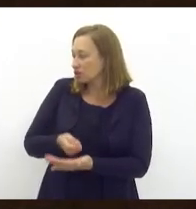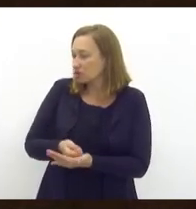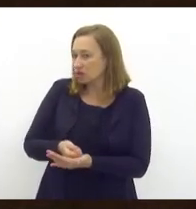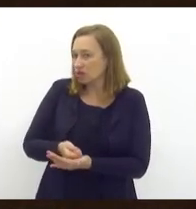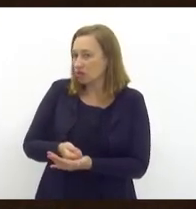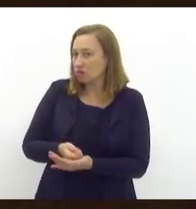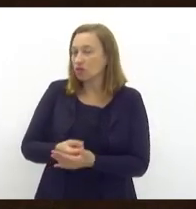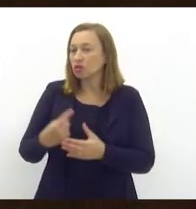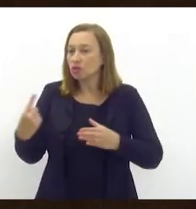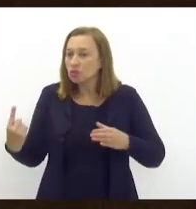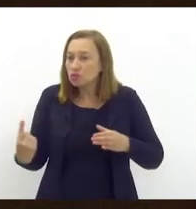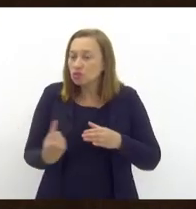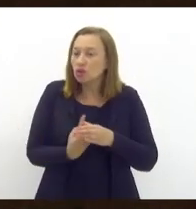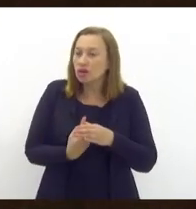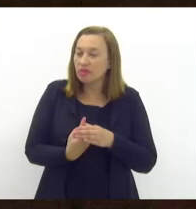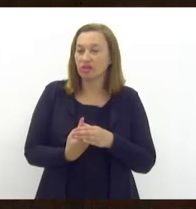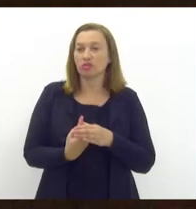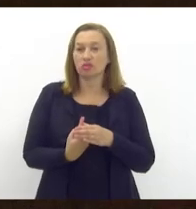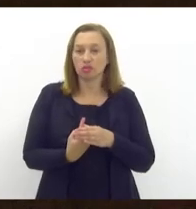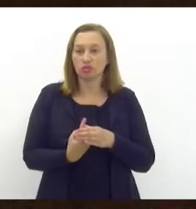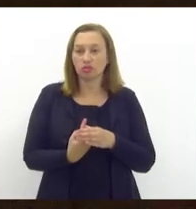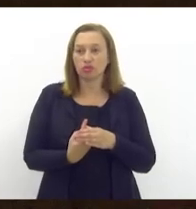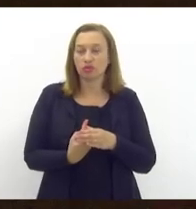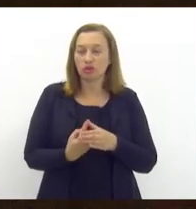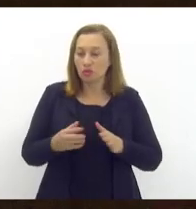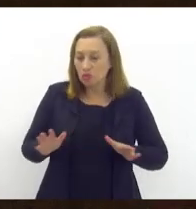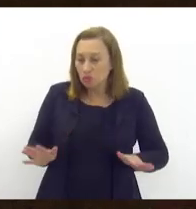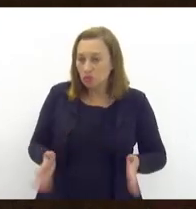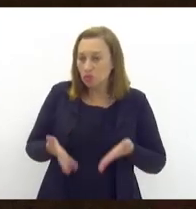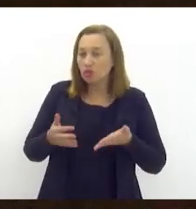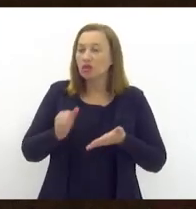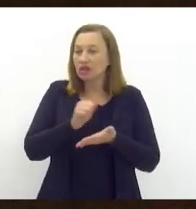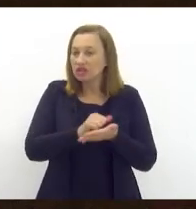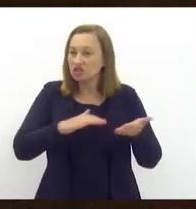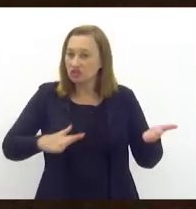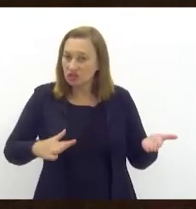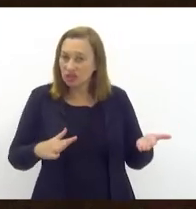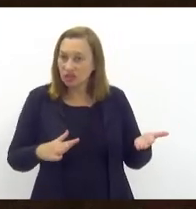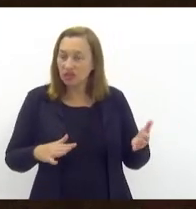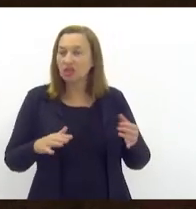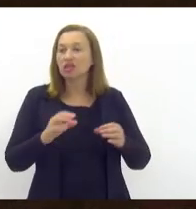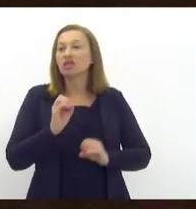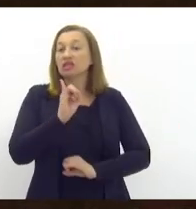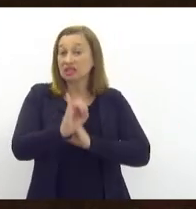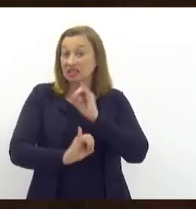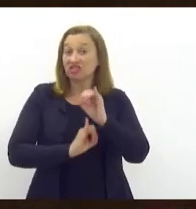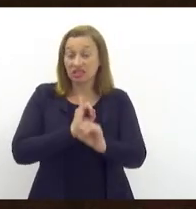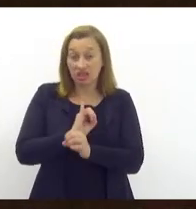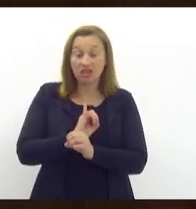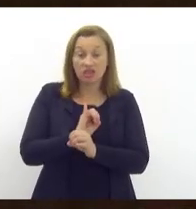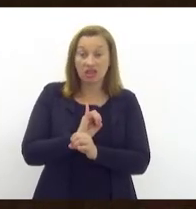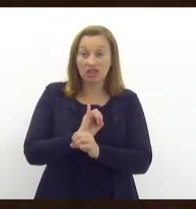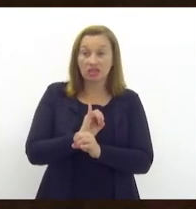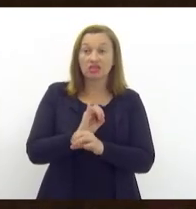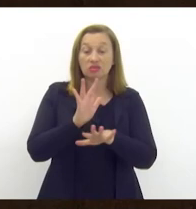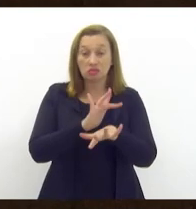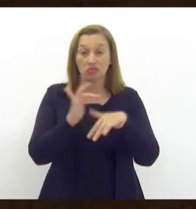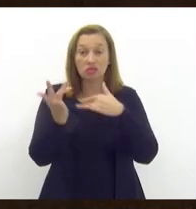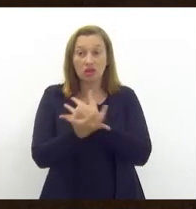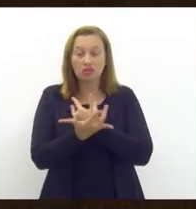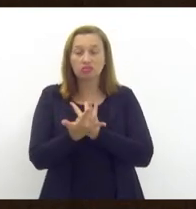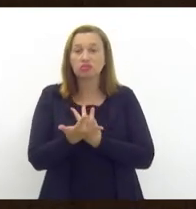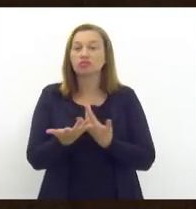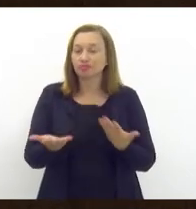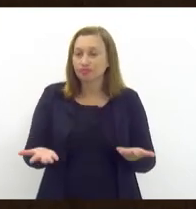isolamento social, o impulsionamento da atividade pelas mídias sociais, sem dúvida